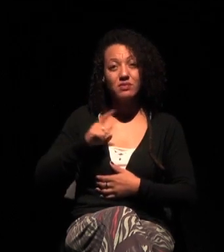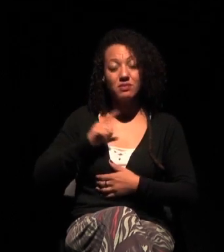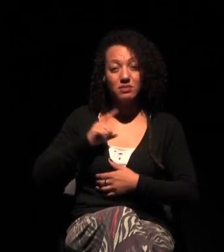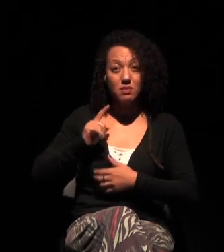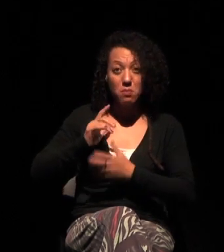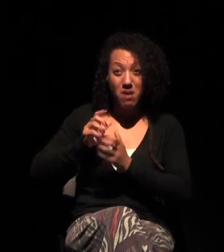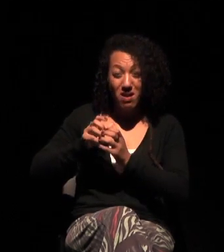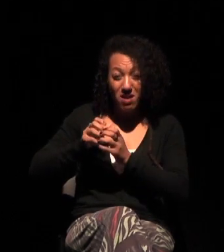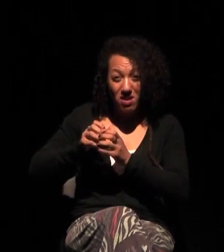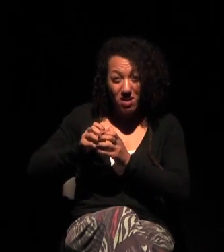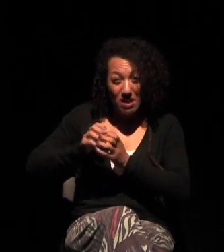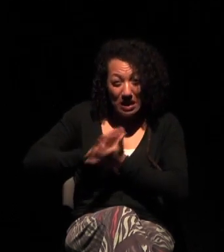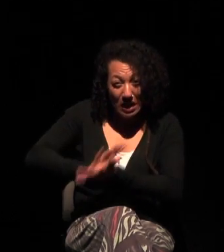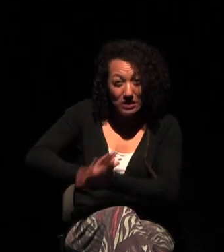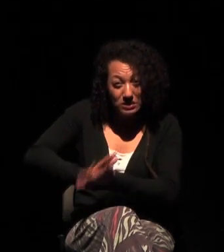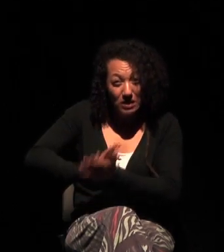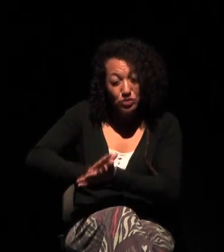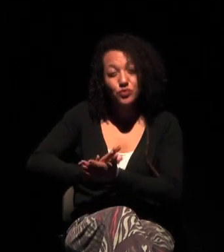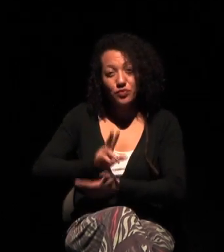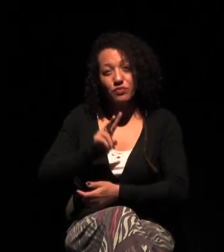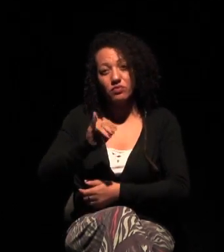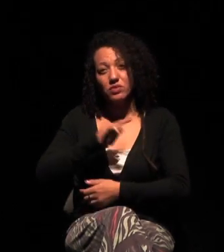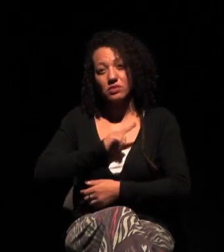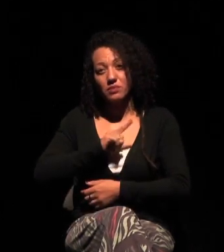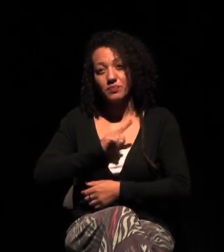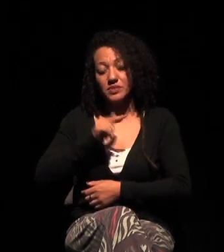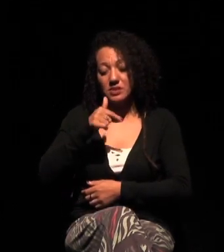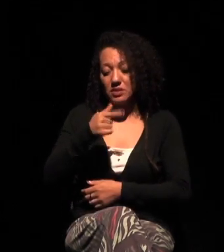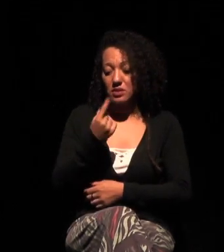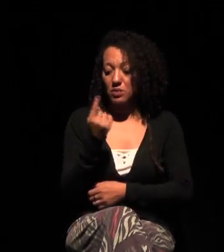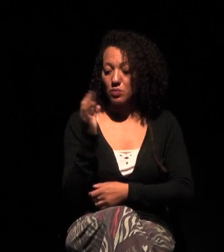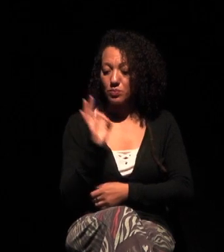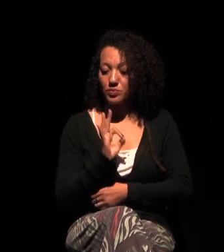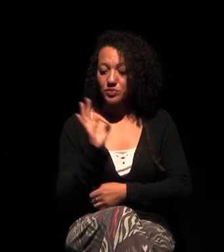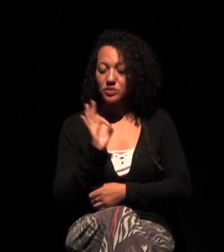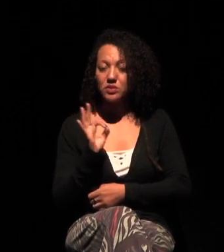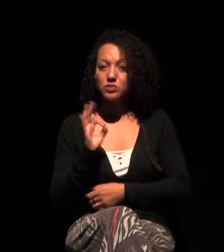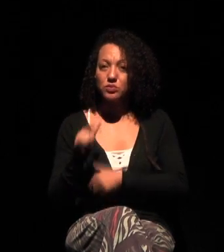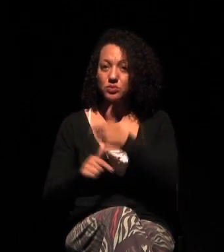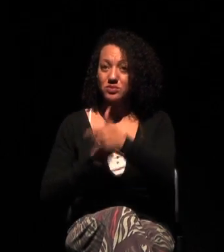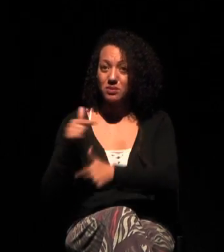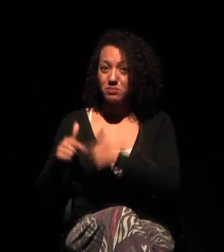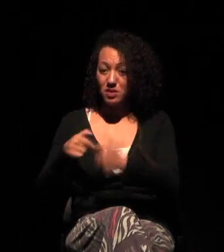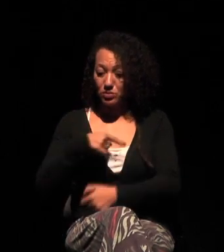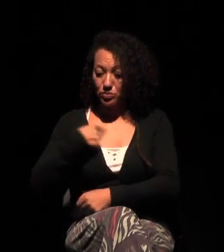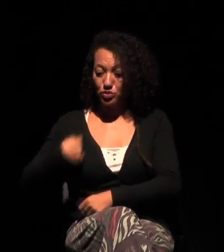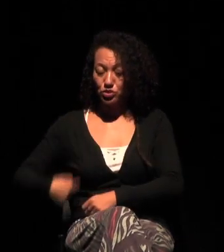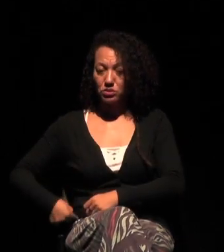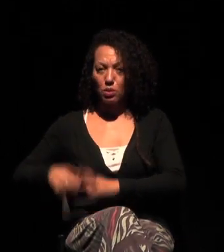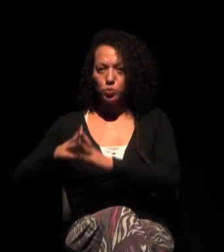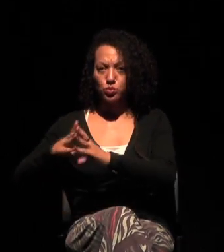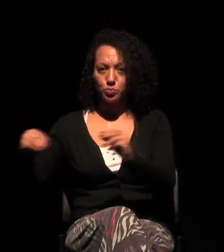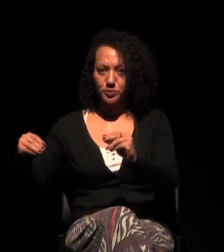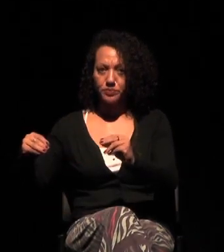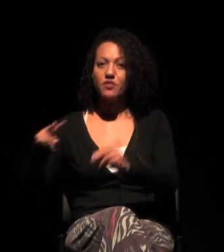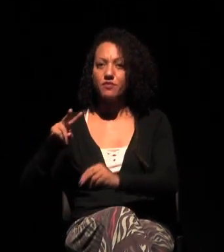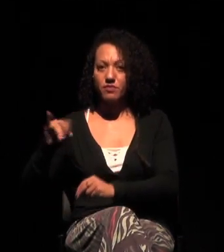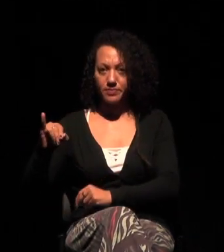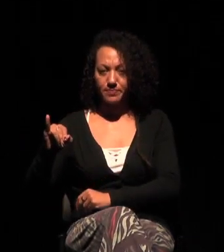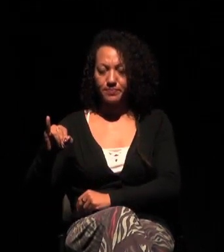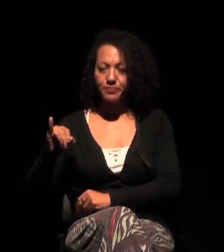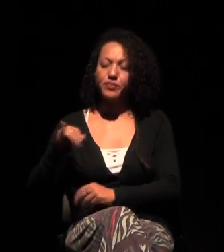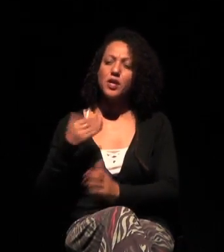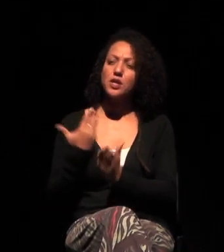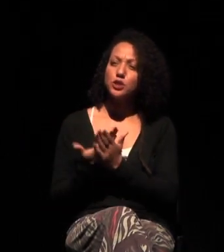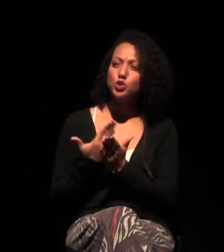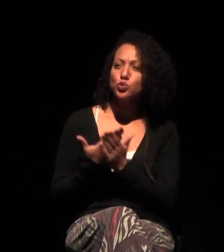disto 71 por cento dos empregos na china vão desaparecer vários